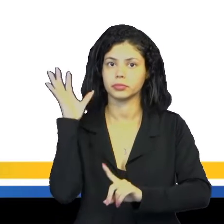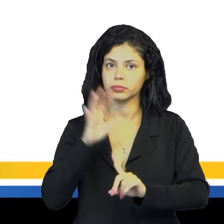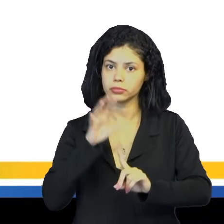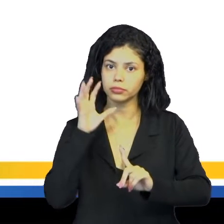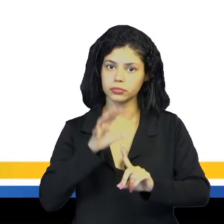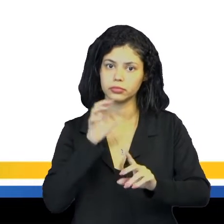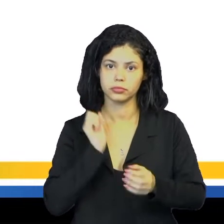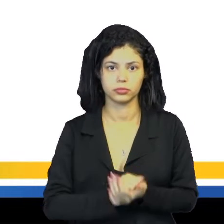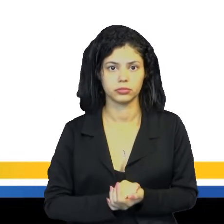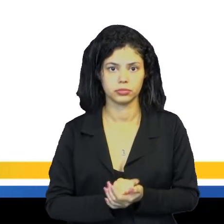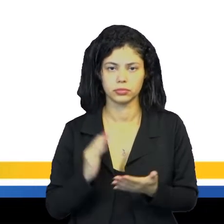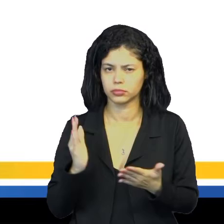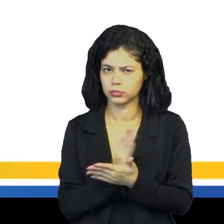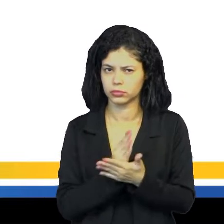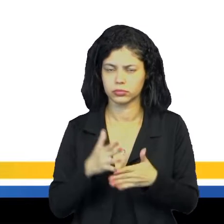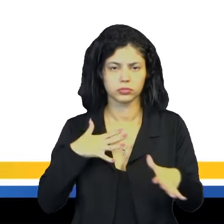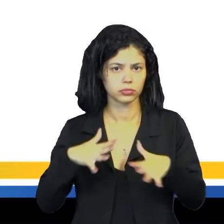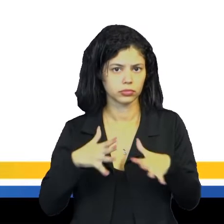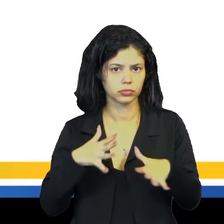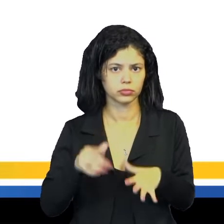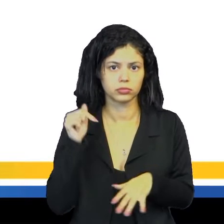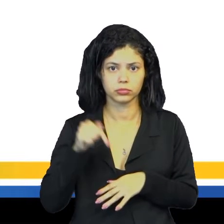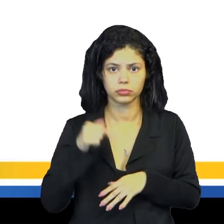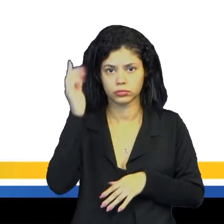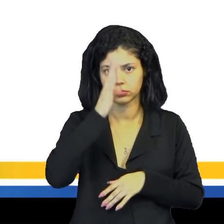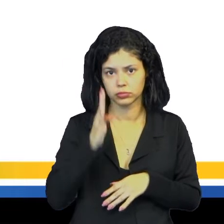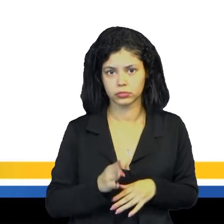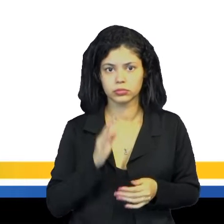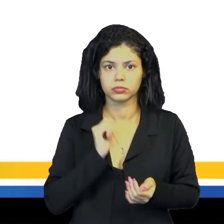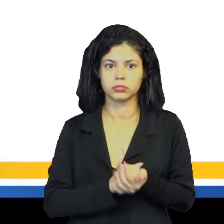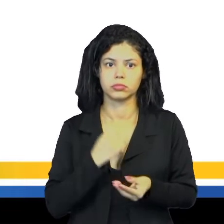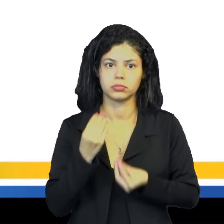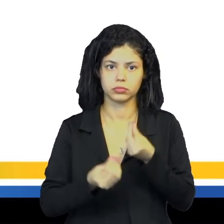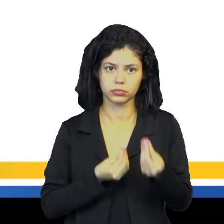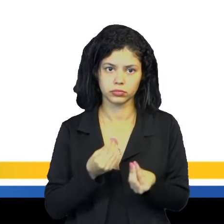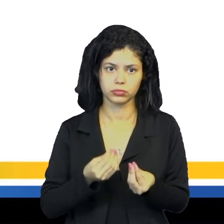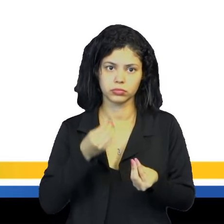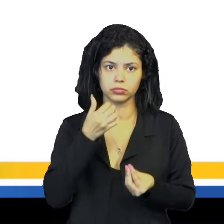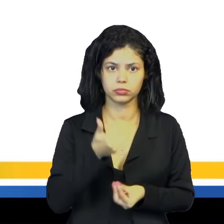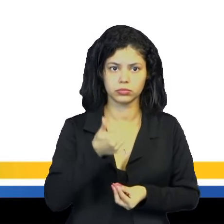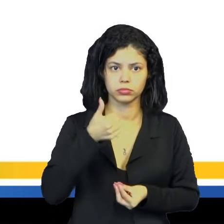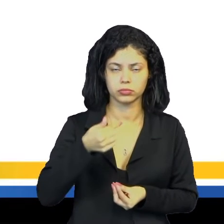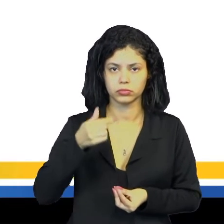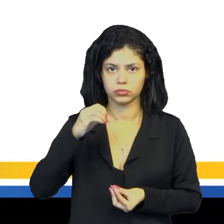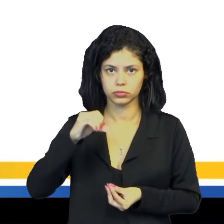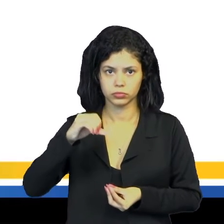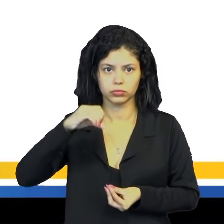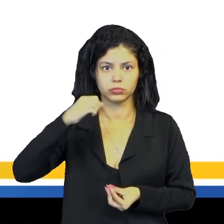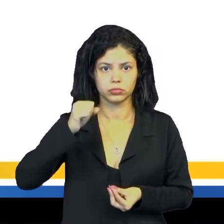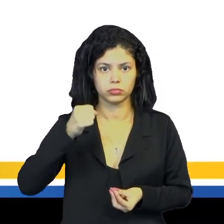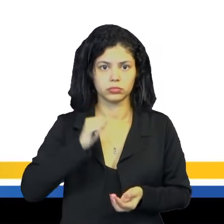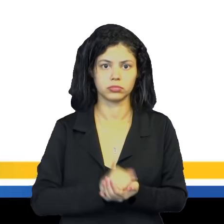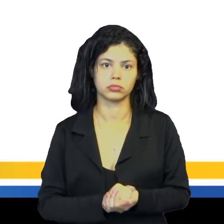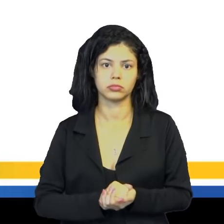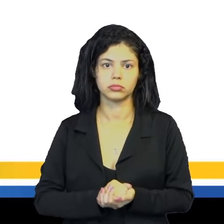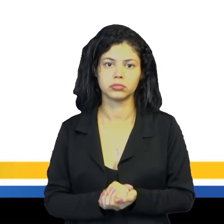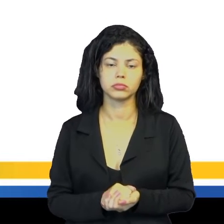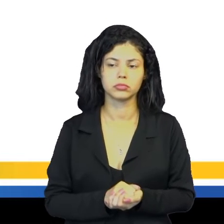influenciou alguns movimentos aqui no Brasil, como a Inconfidência Mineira, em 1789, a Conjuração Baiana,